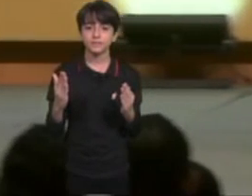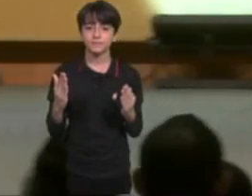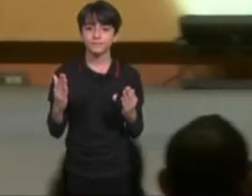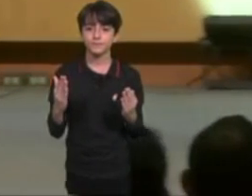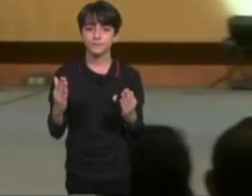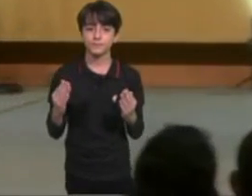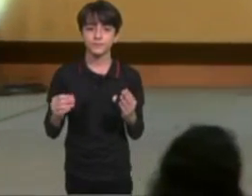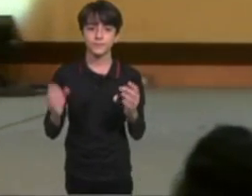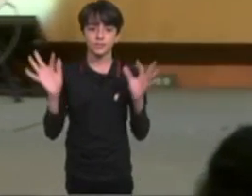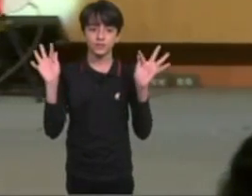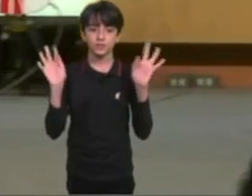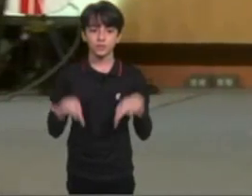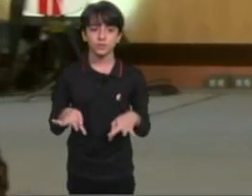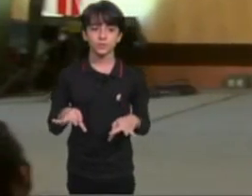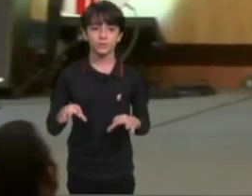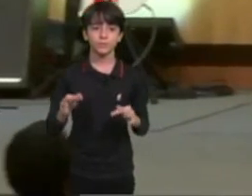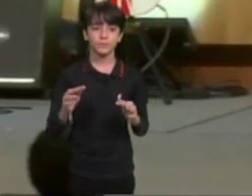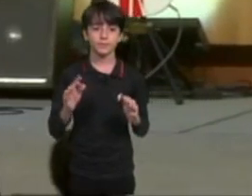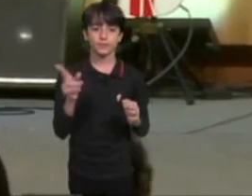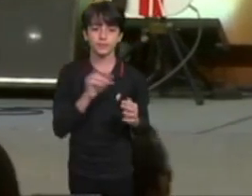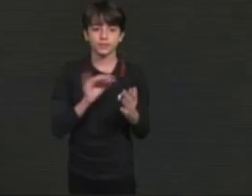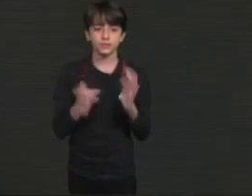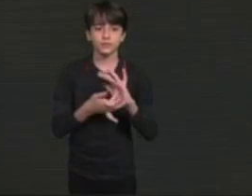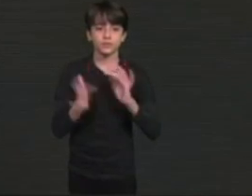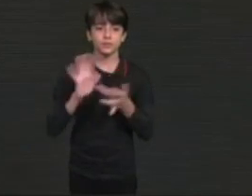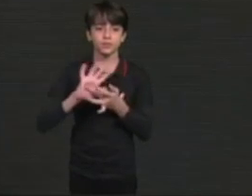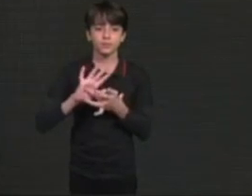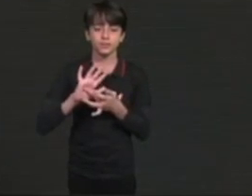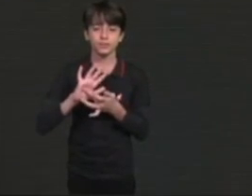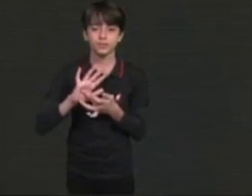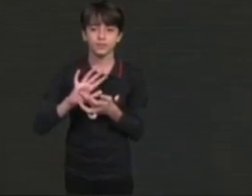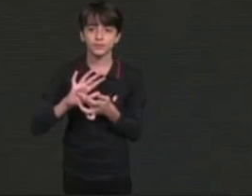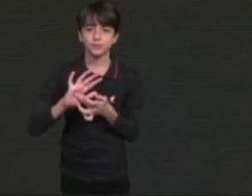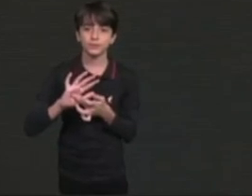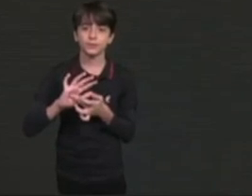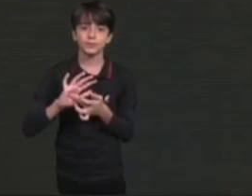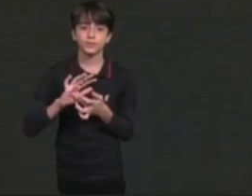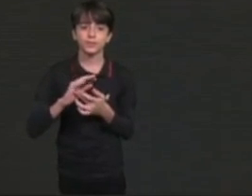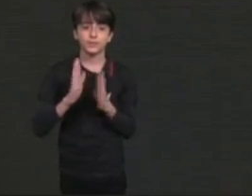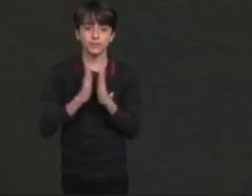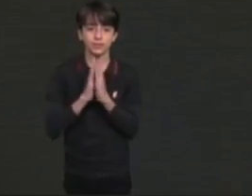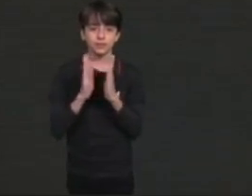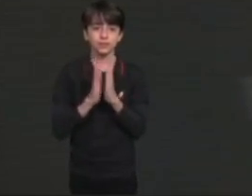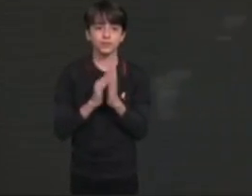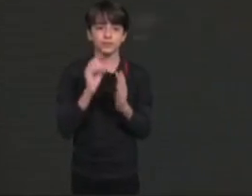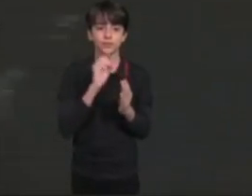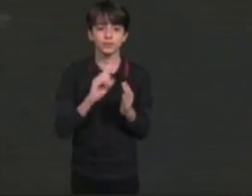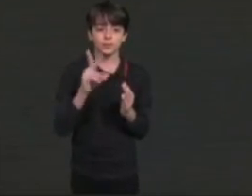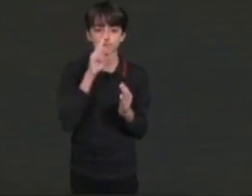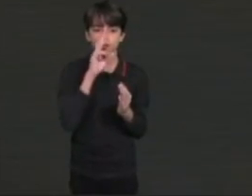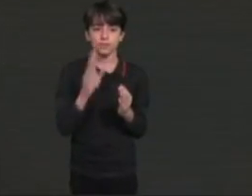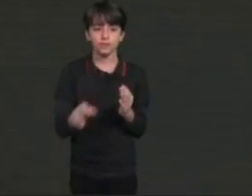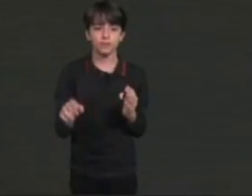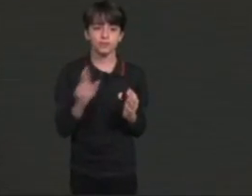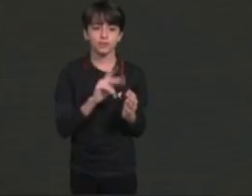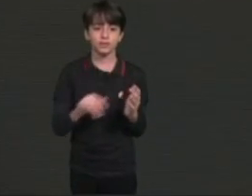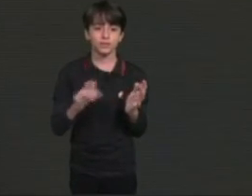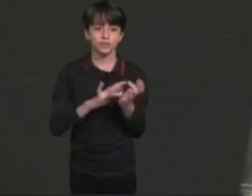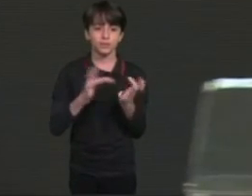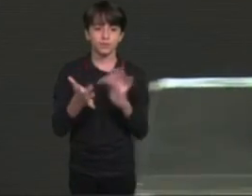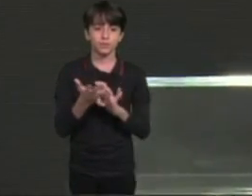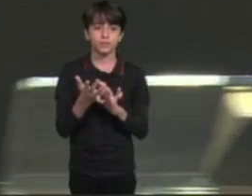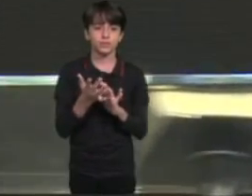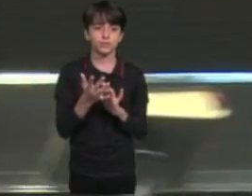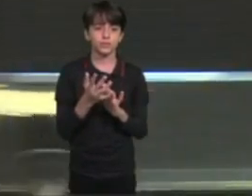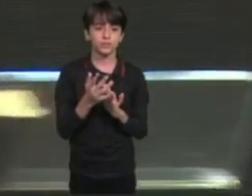eu estou pedindo em nome de Jesus é a oração para Deus responder tem que ser em nome de Jesus Igreja estende a